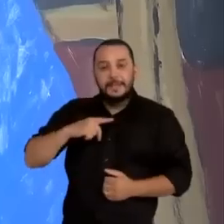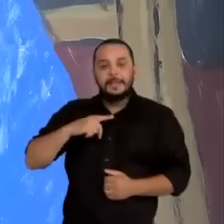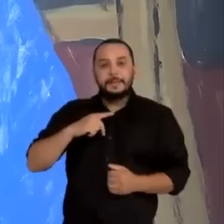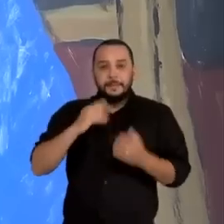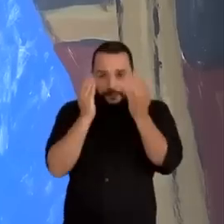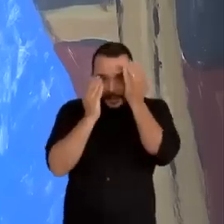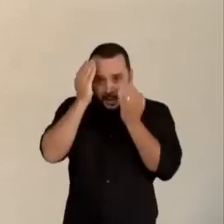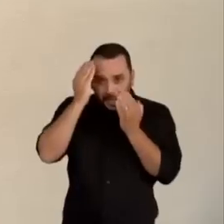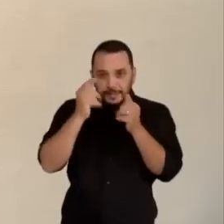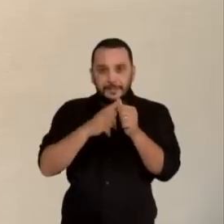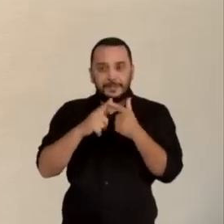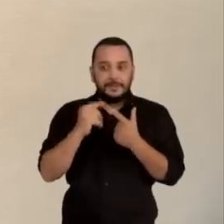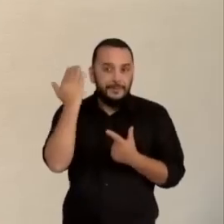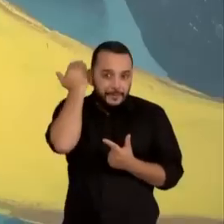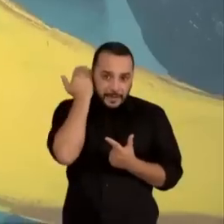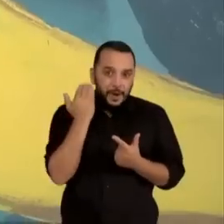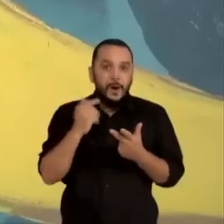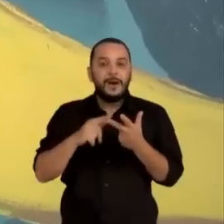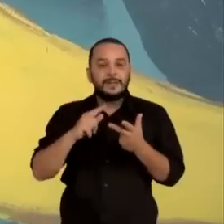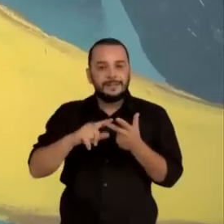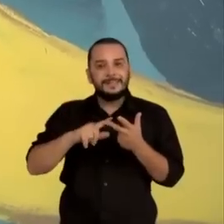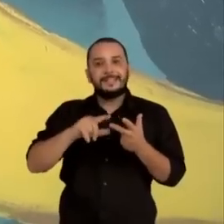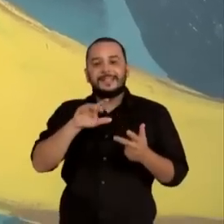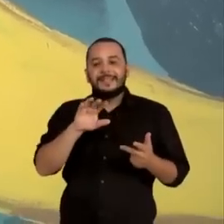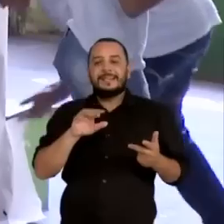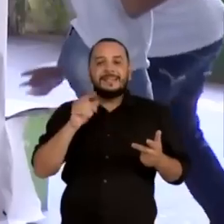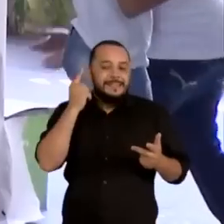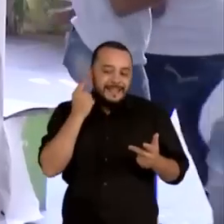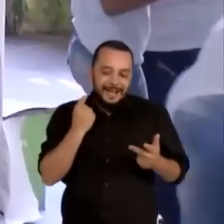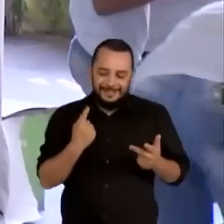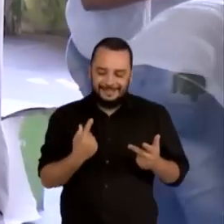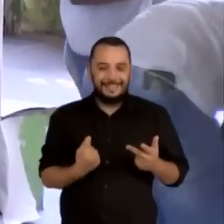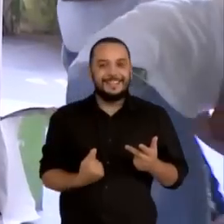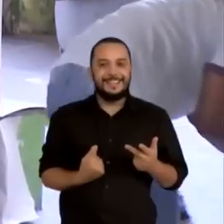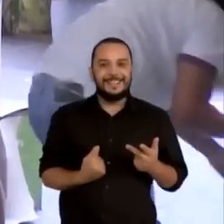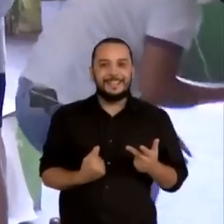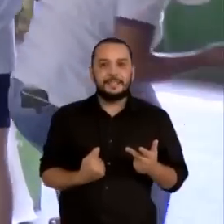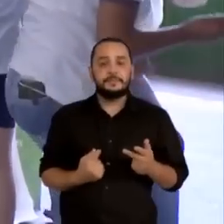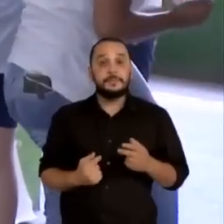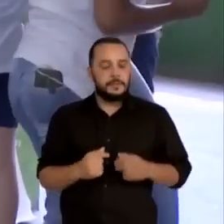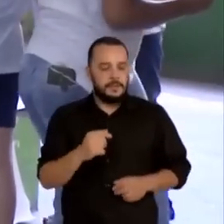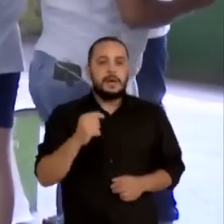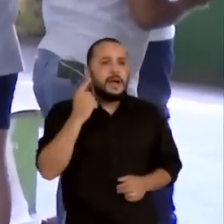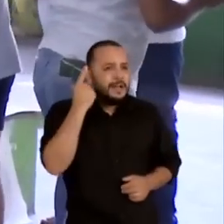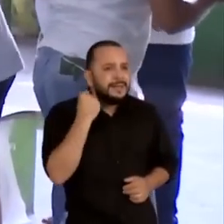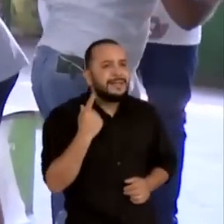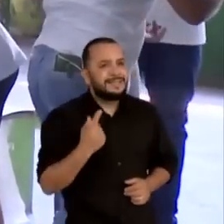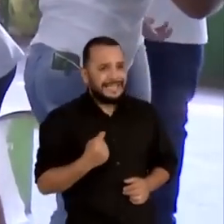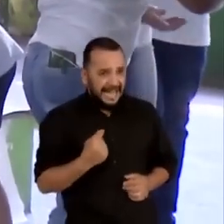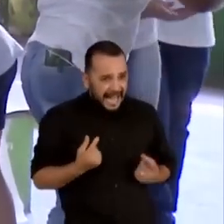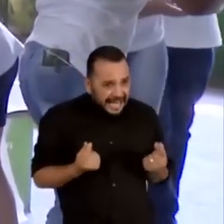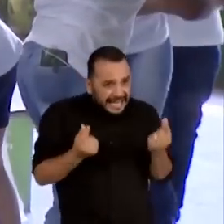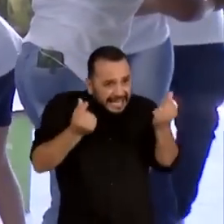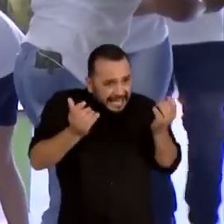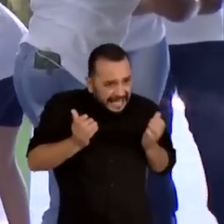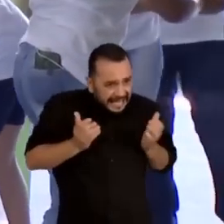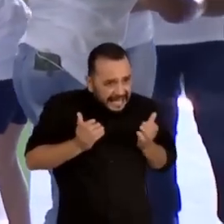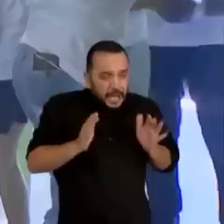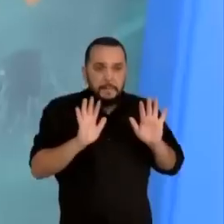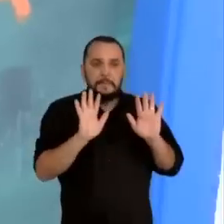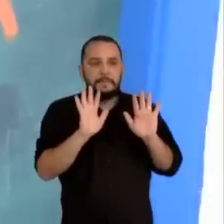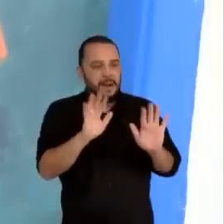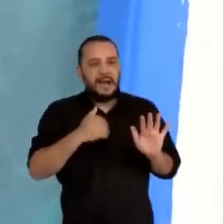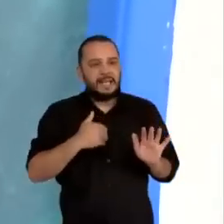Picasso, Van Gogh, Banksy, Tarsila do Amaral. Mesmo sendo rica, ela abominava a